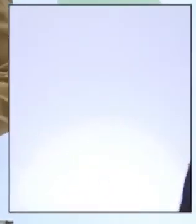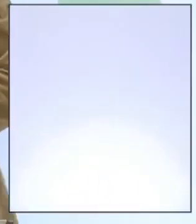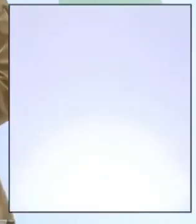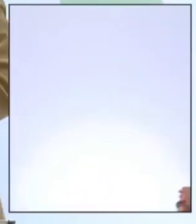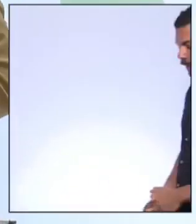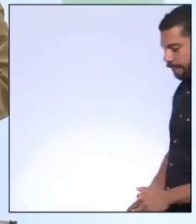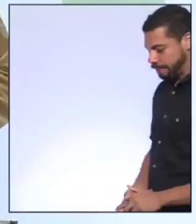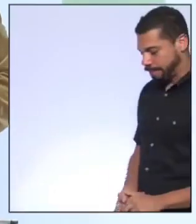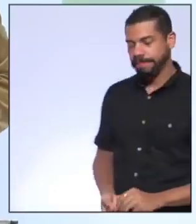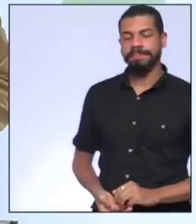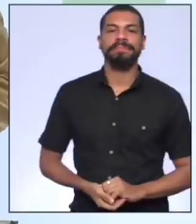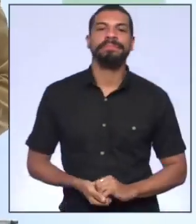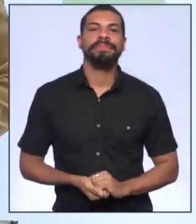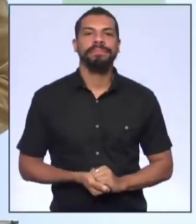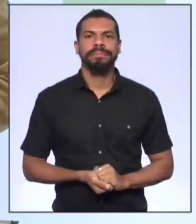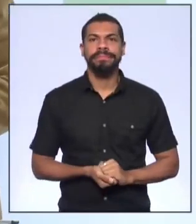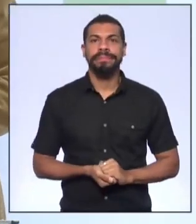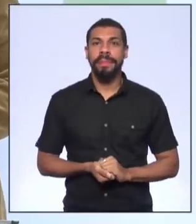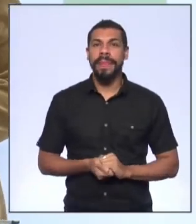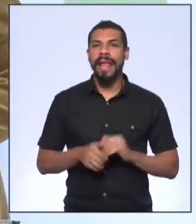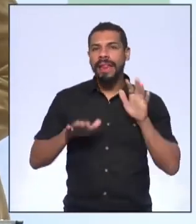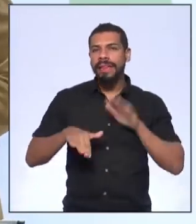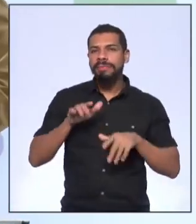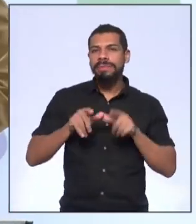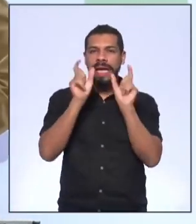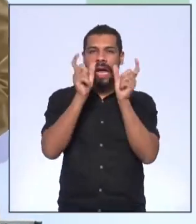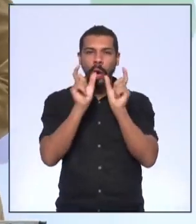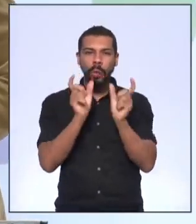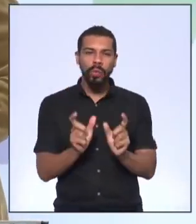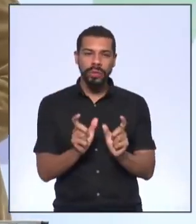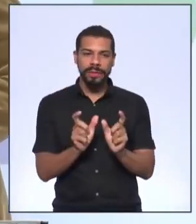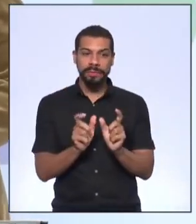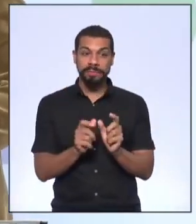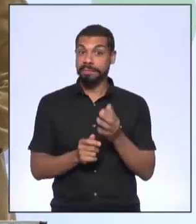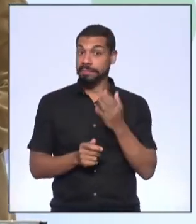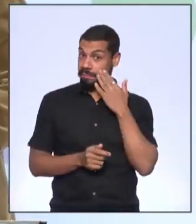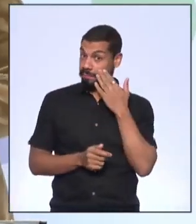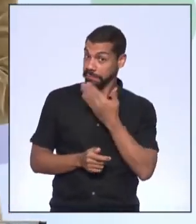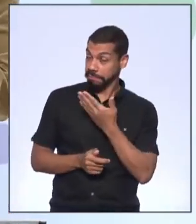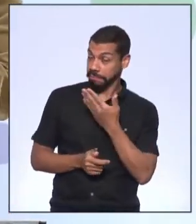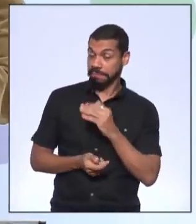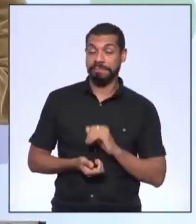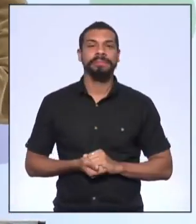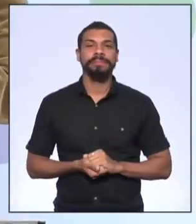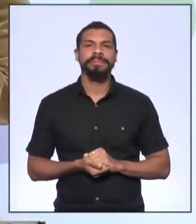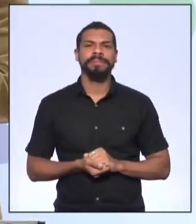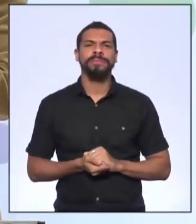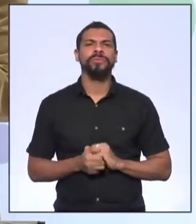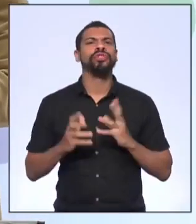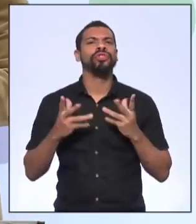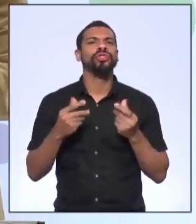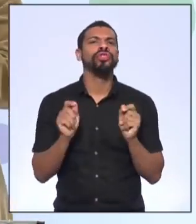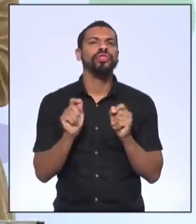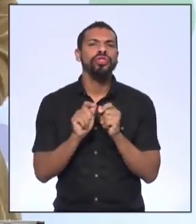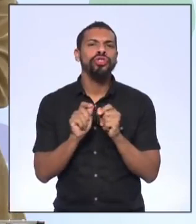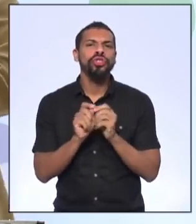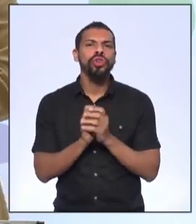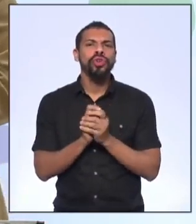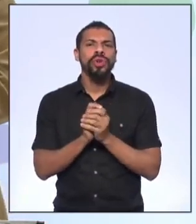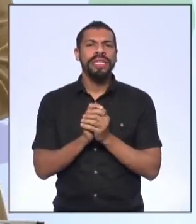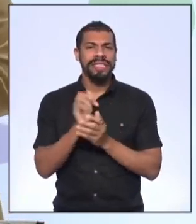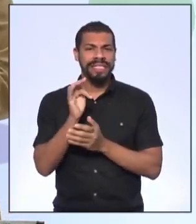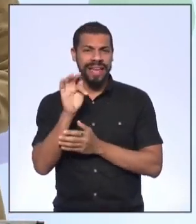calor, depende da equação aqui, chamada lei de Fourier, tá? Essa equação aqui que depende do material que é feito, né? Se é alumínio, se é